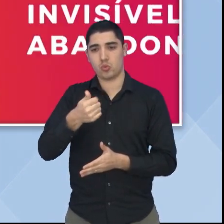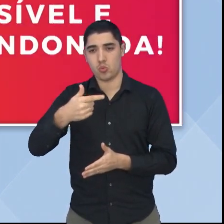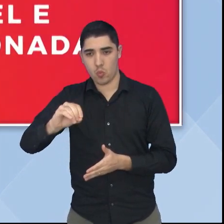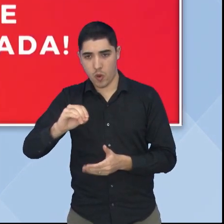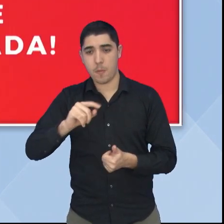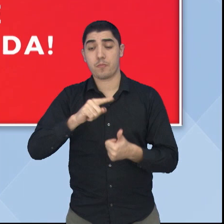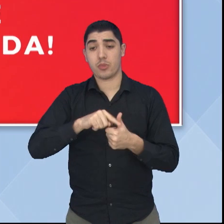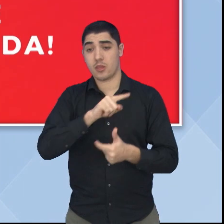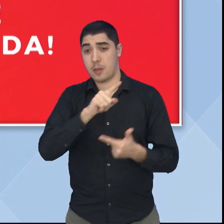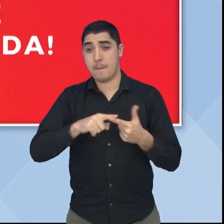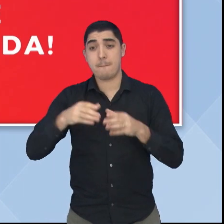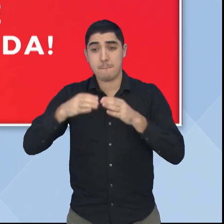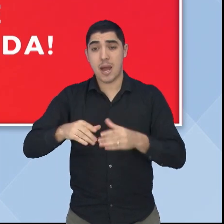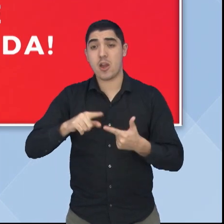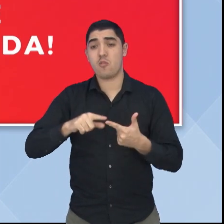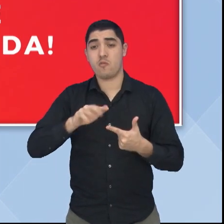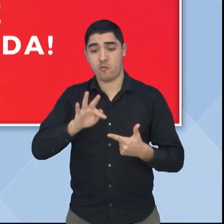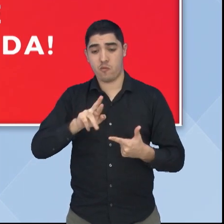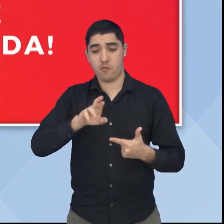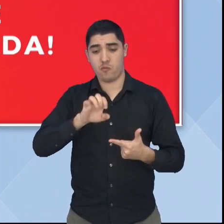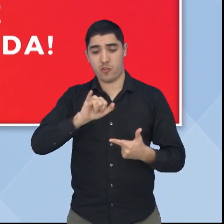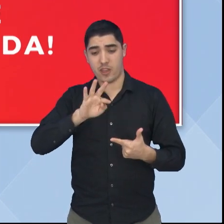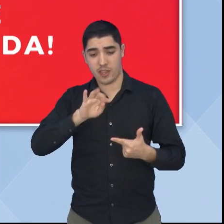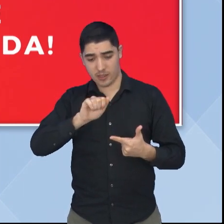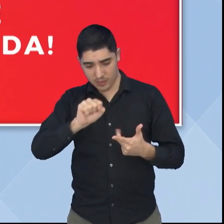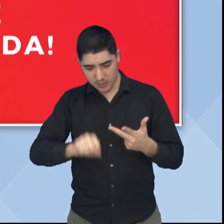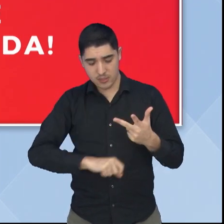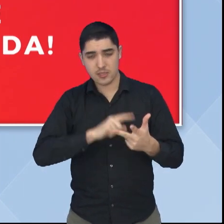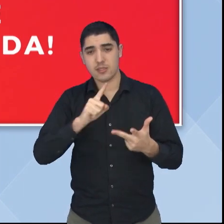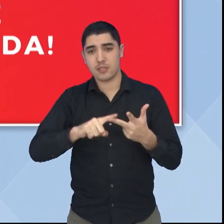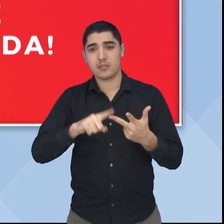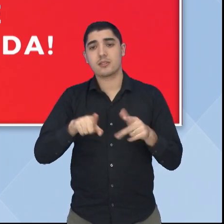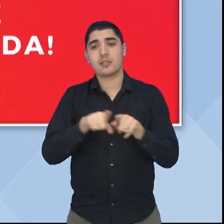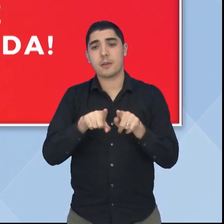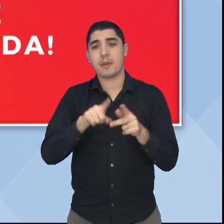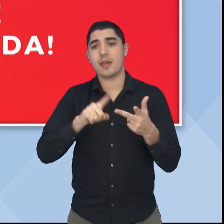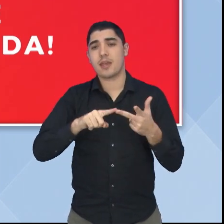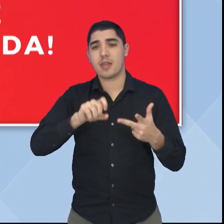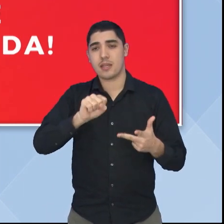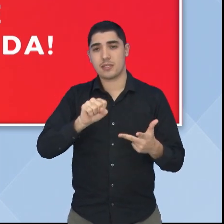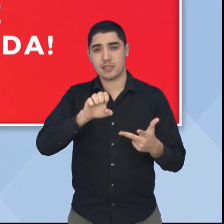e a estrada do Sertãozinho. Todas essas ruas estão precárias.